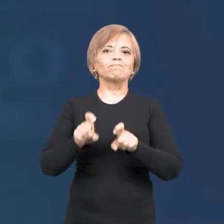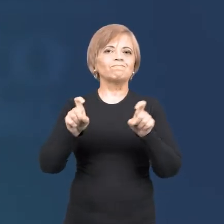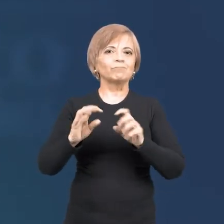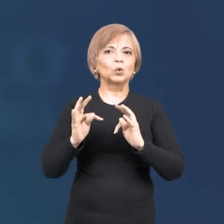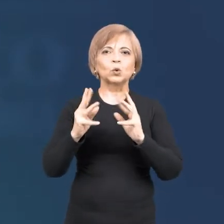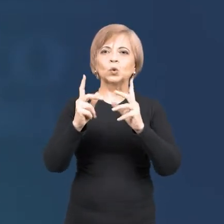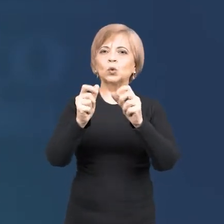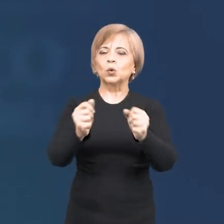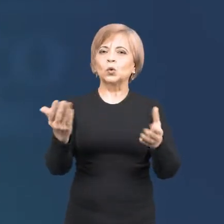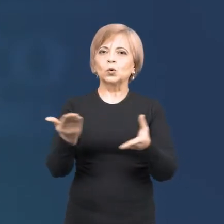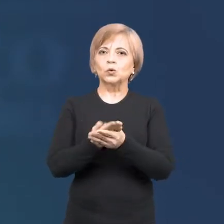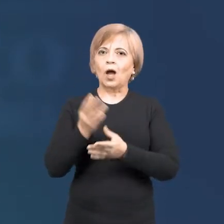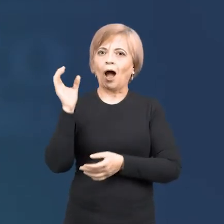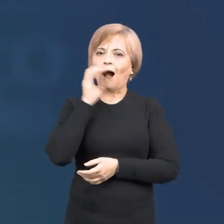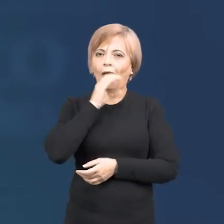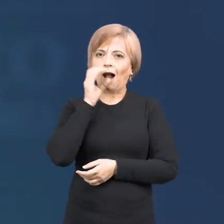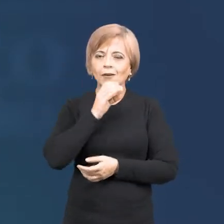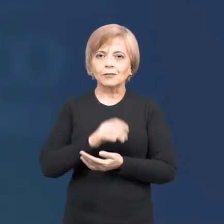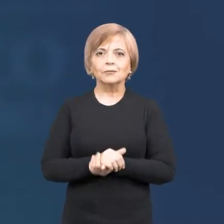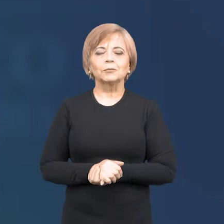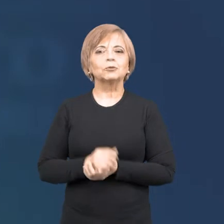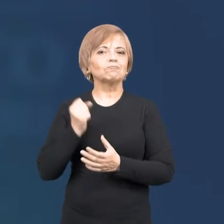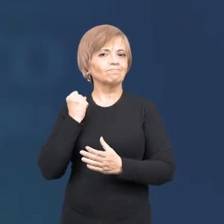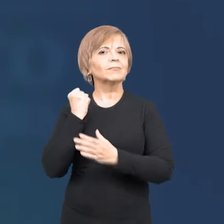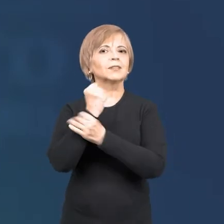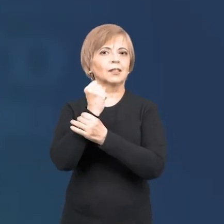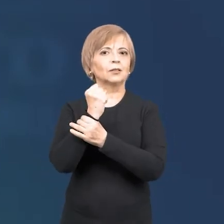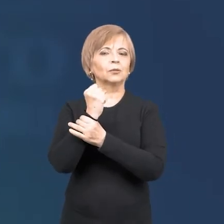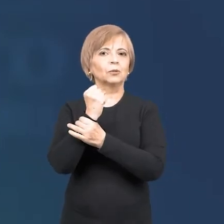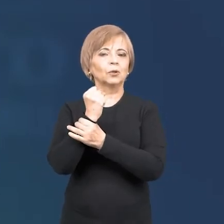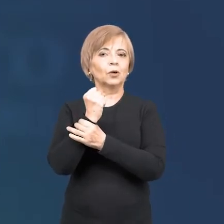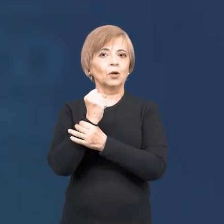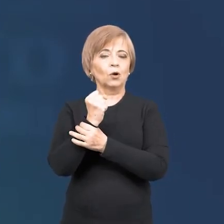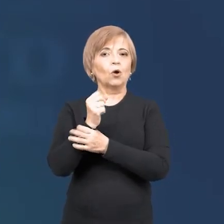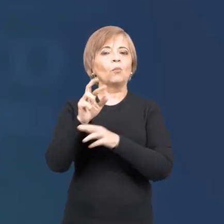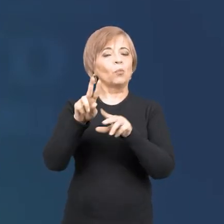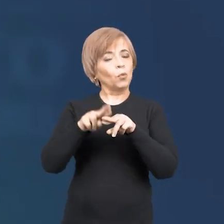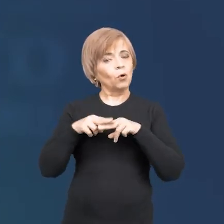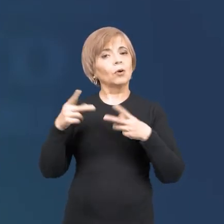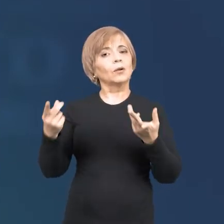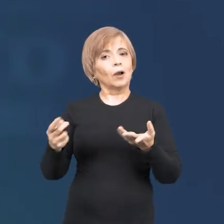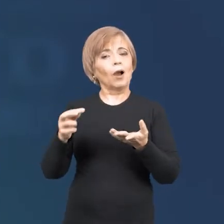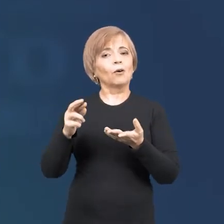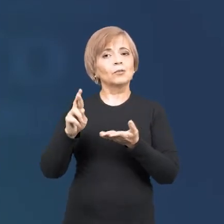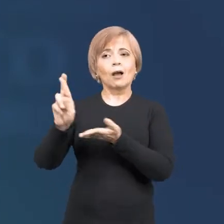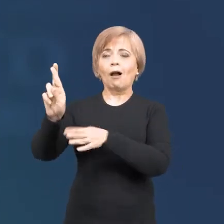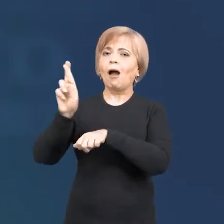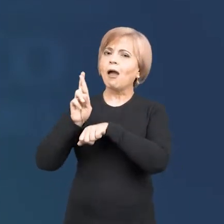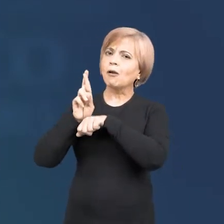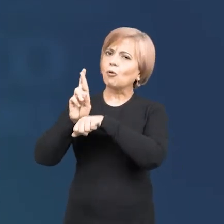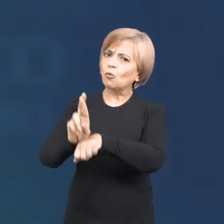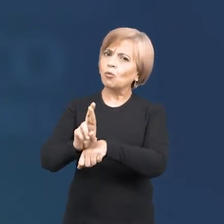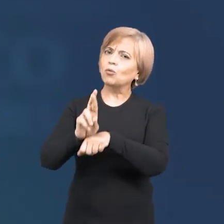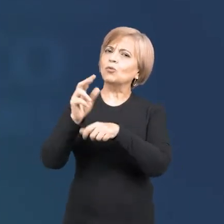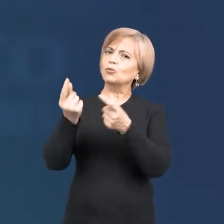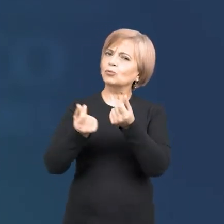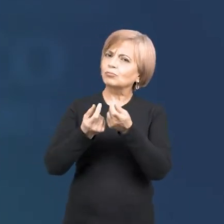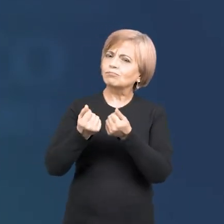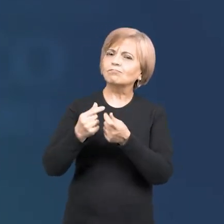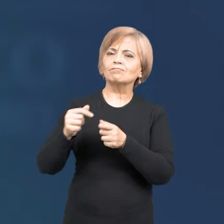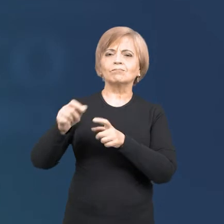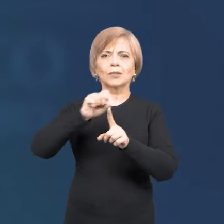plena e segura dos recursos públicos, trazendo um melhor